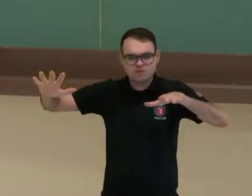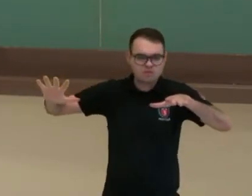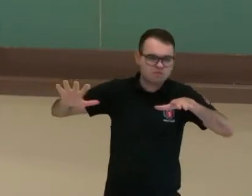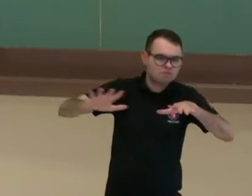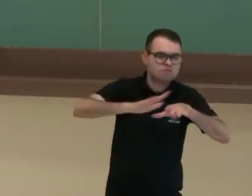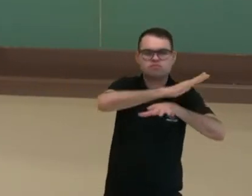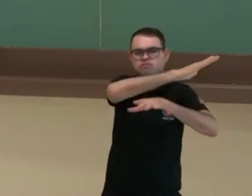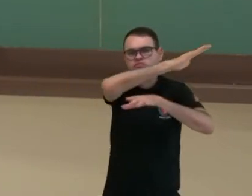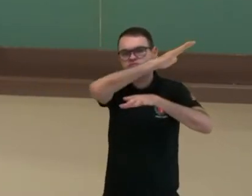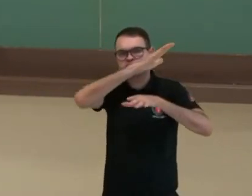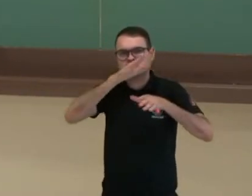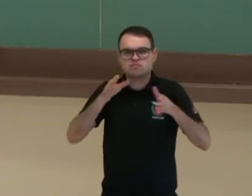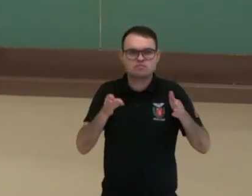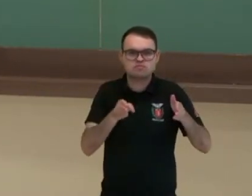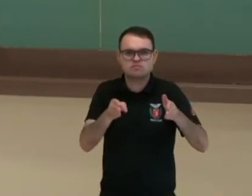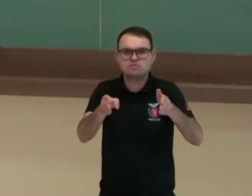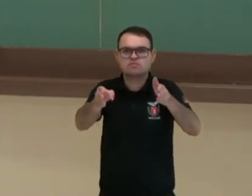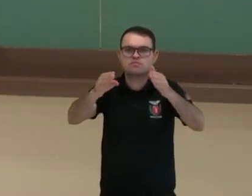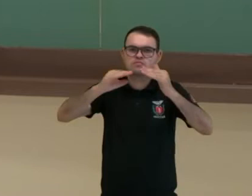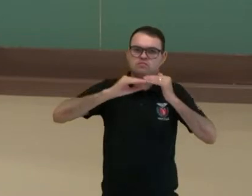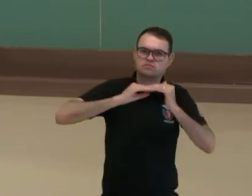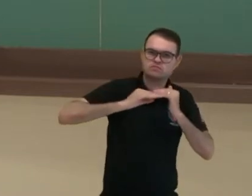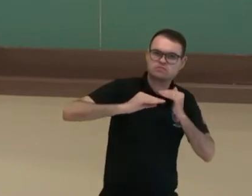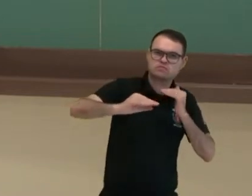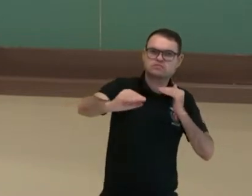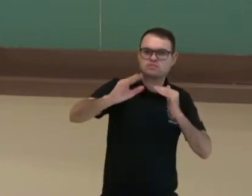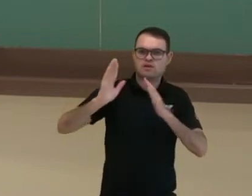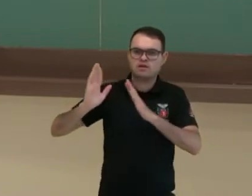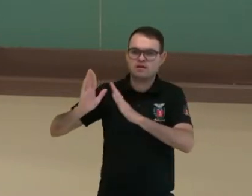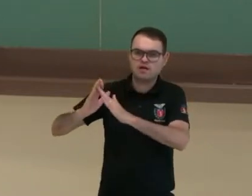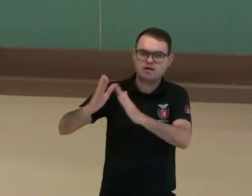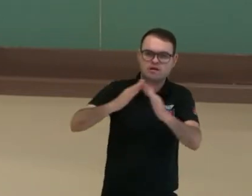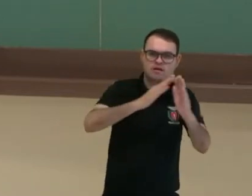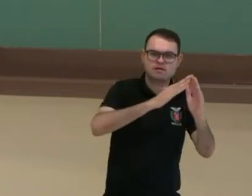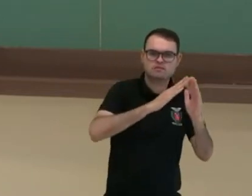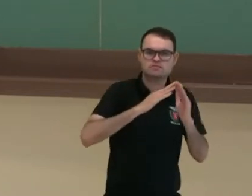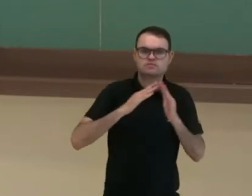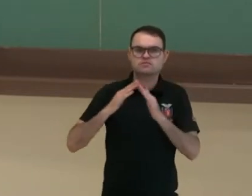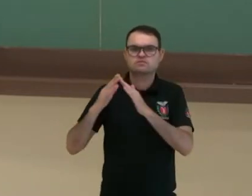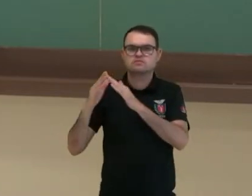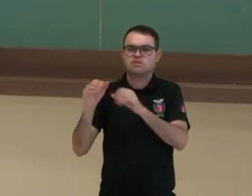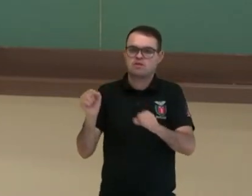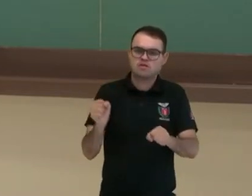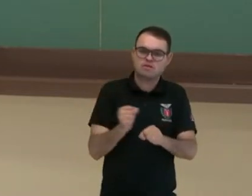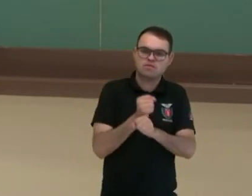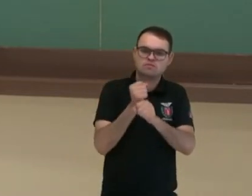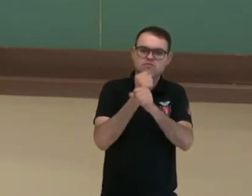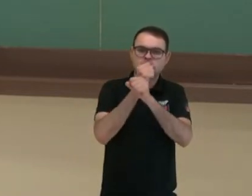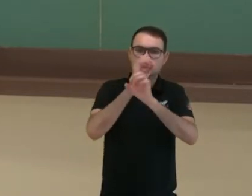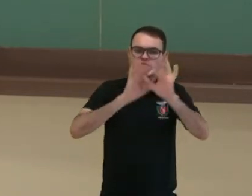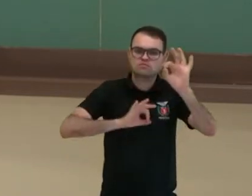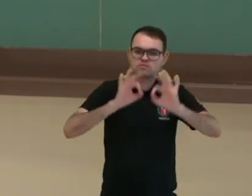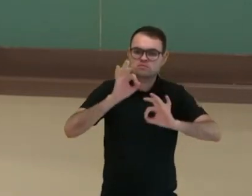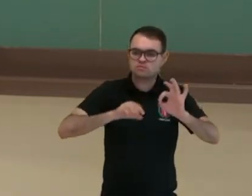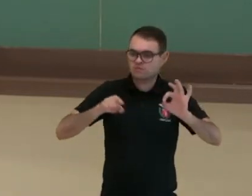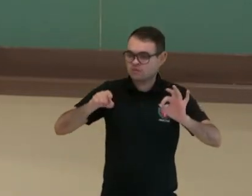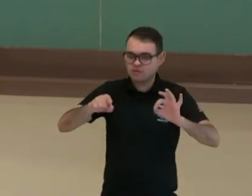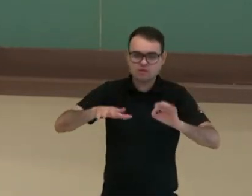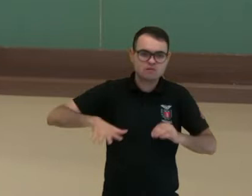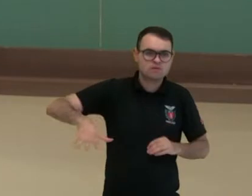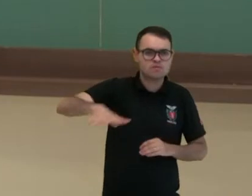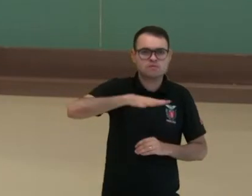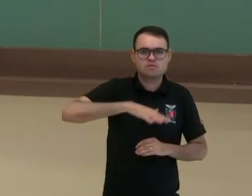o asfalto, os terrenos, as casas, as construções. Então, quando eu pergunto,